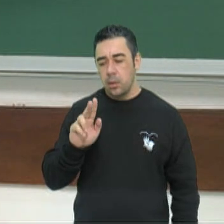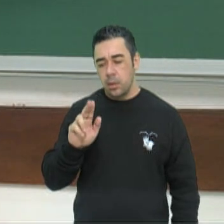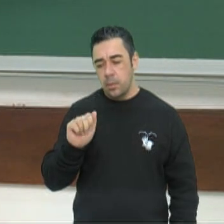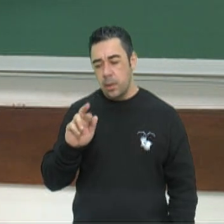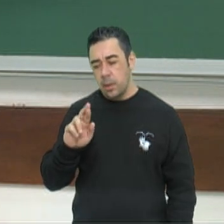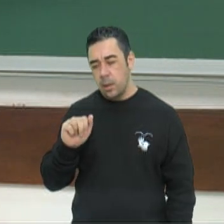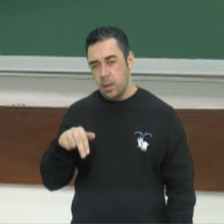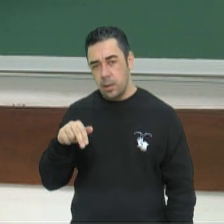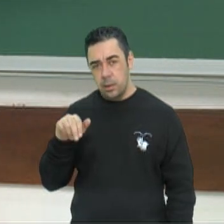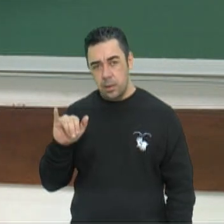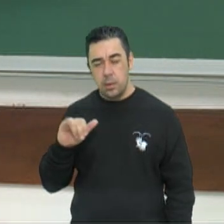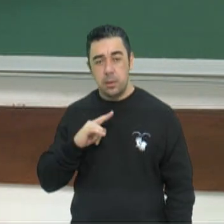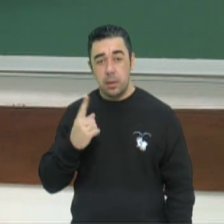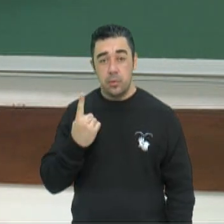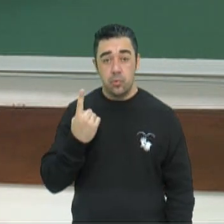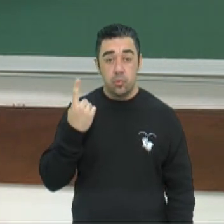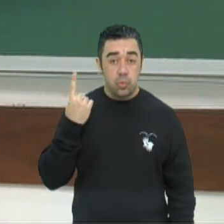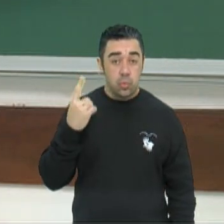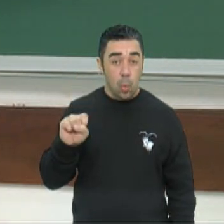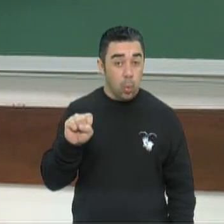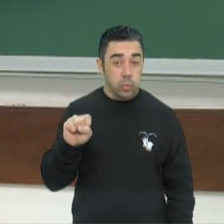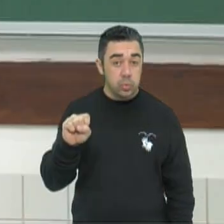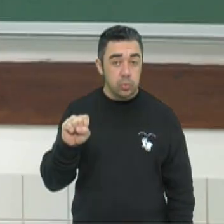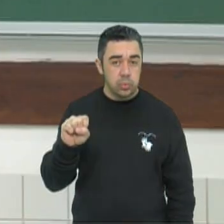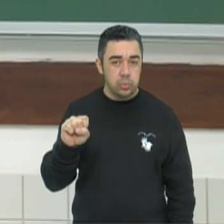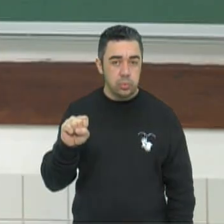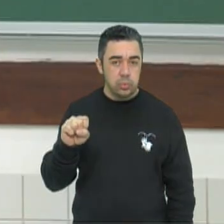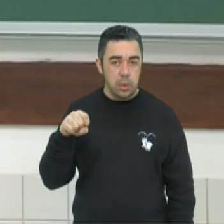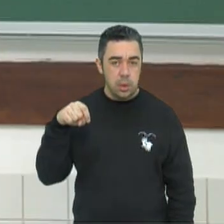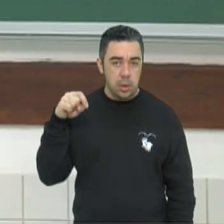aqui 18 aldeamentos que estão